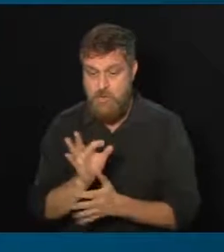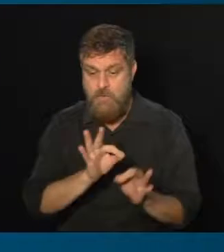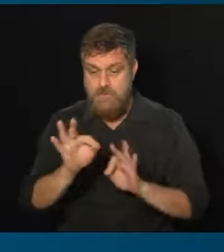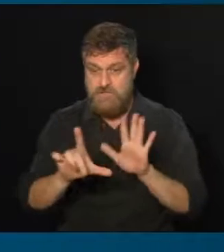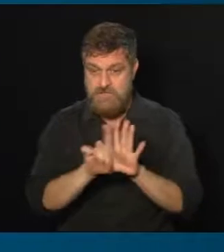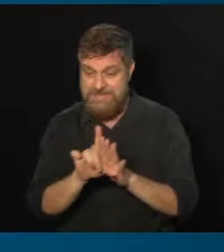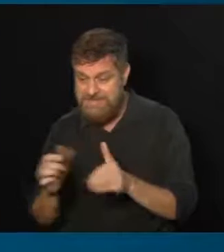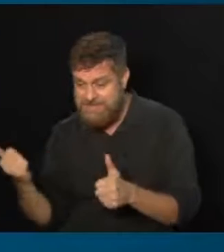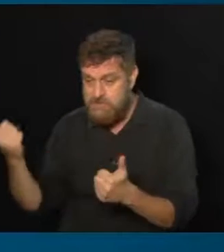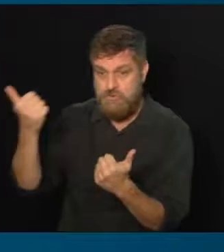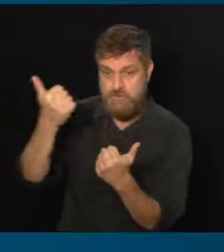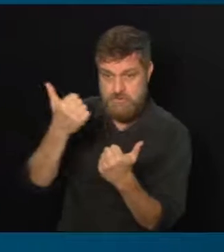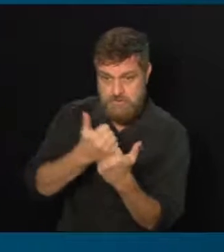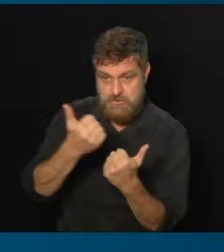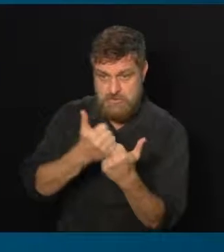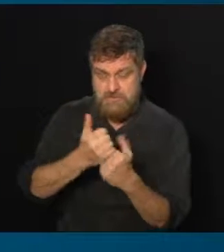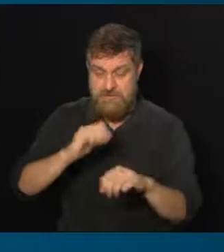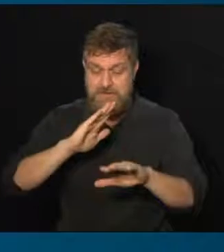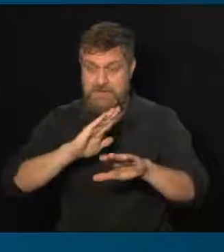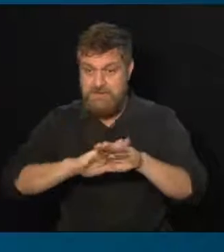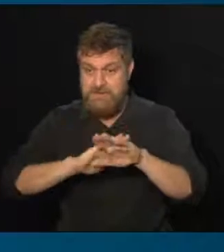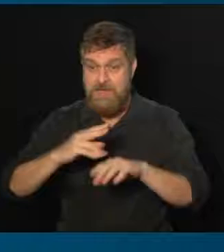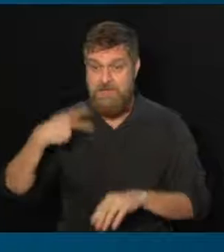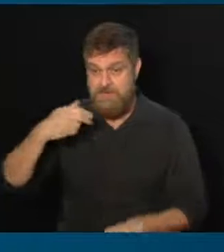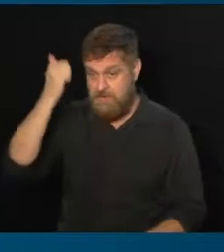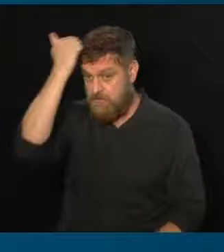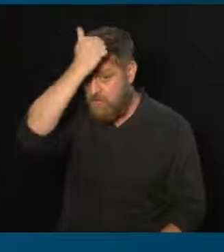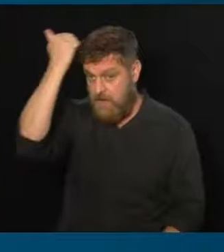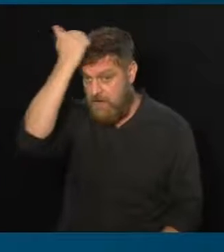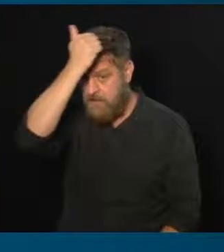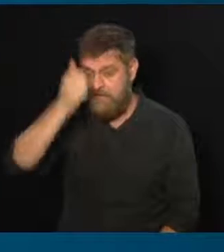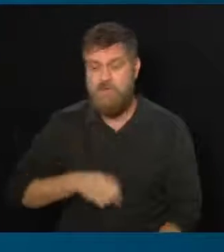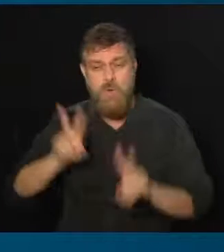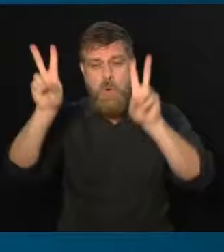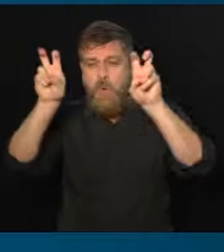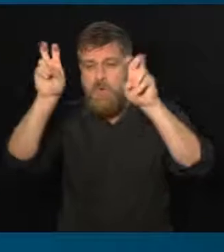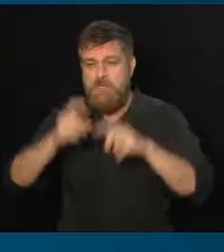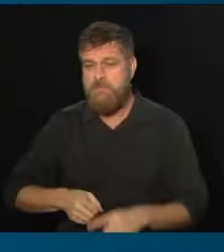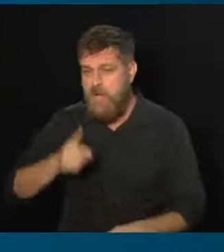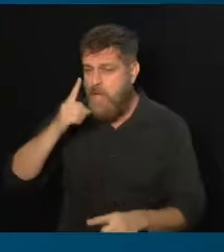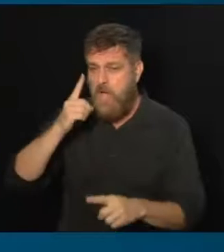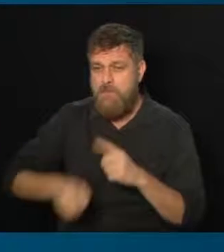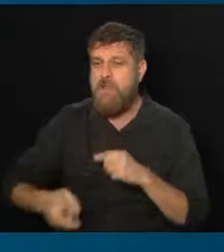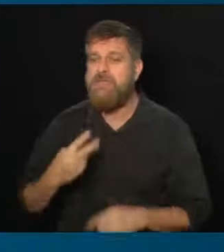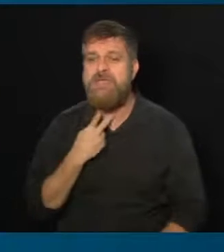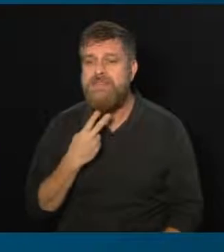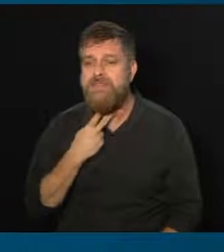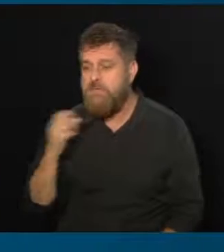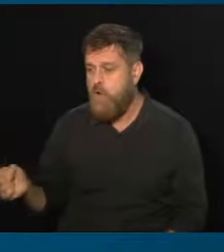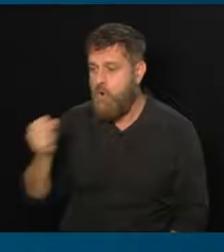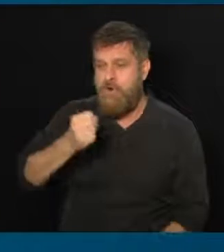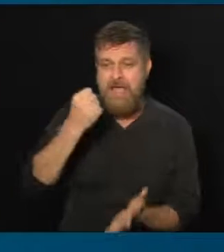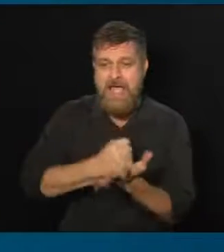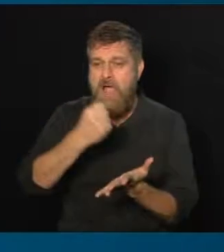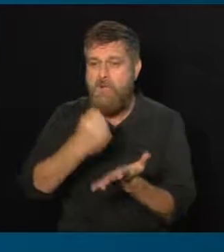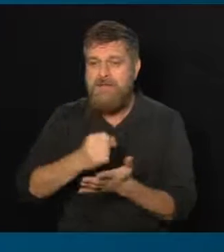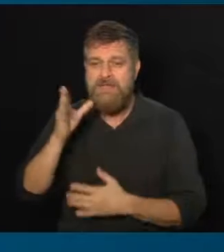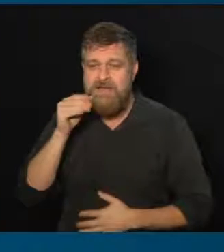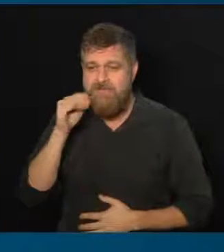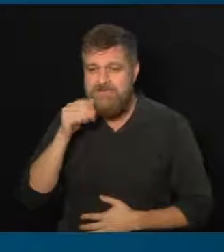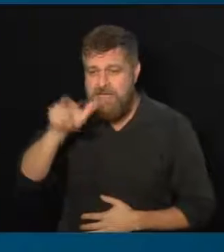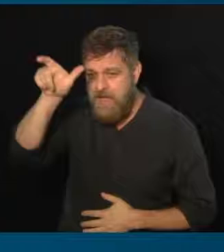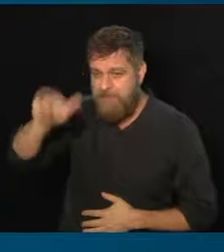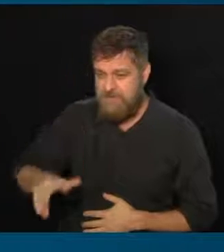substitutivo total ao projeto de lei de autoria do vereador Ailton da Farmácia, que proíbe a nomeação para cargos públicos de